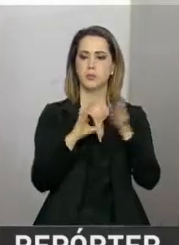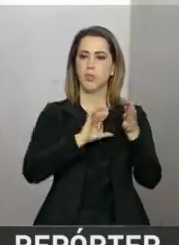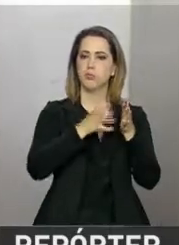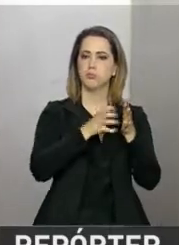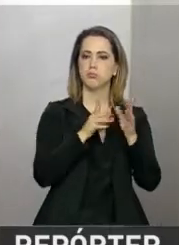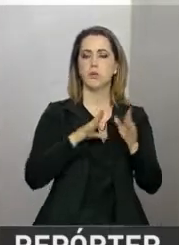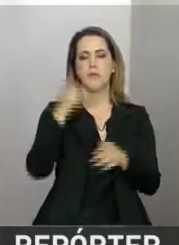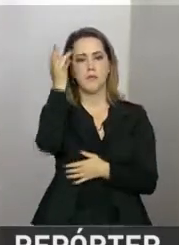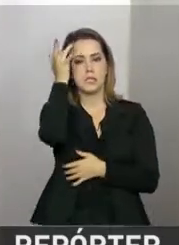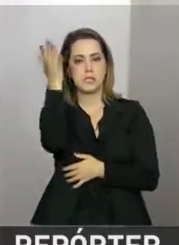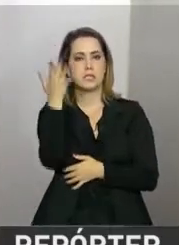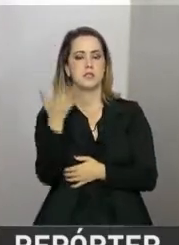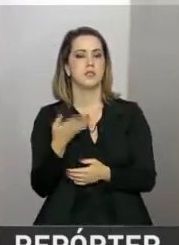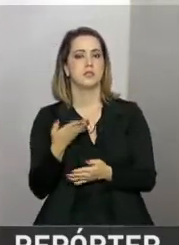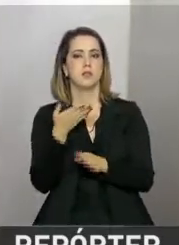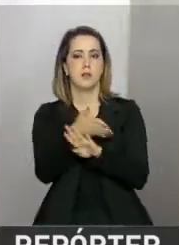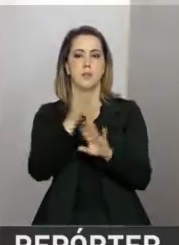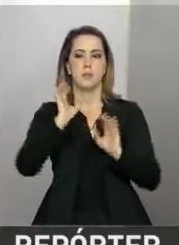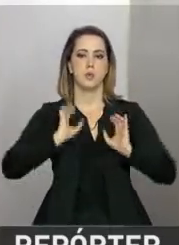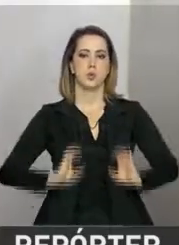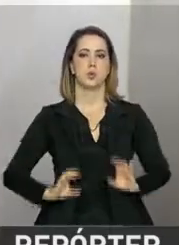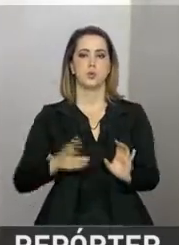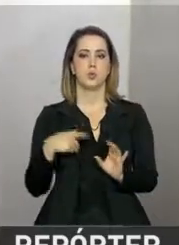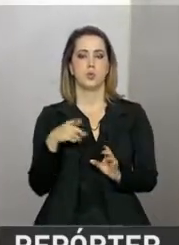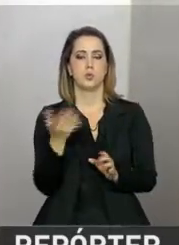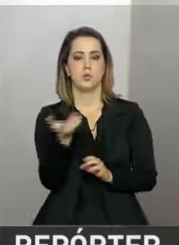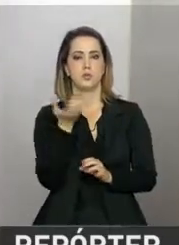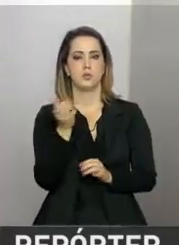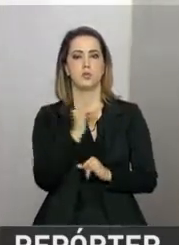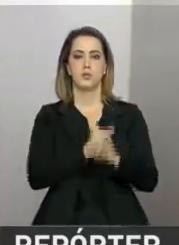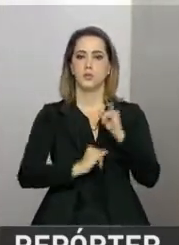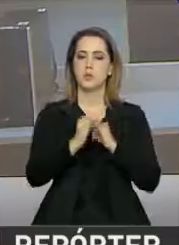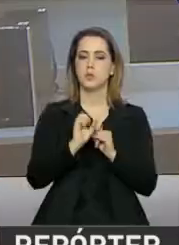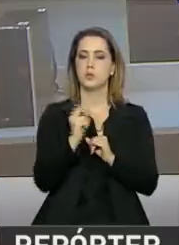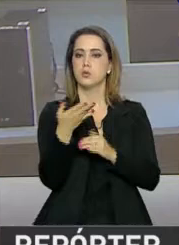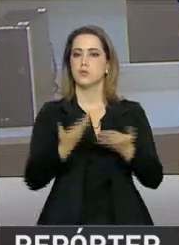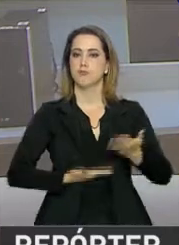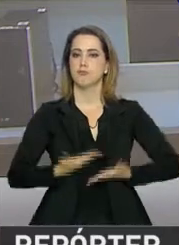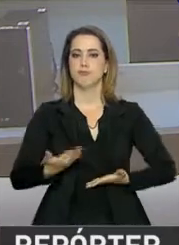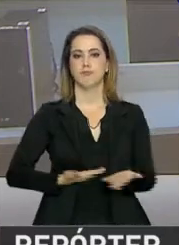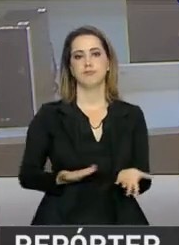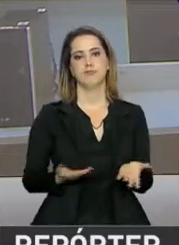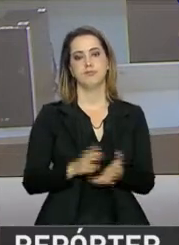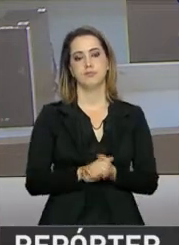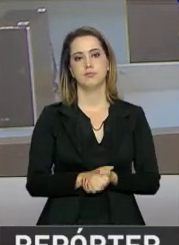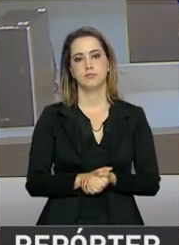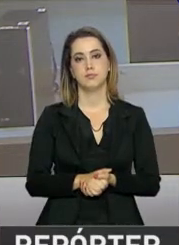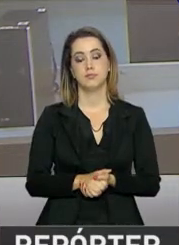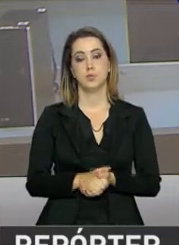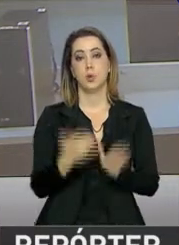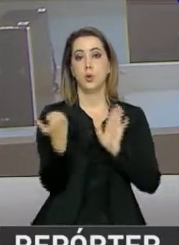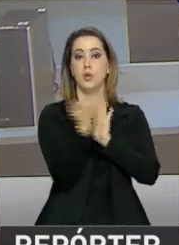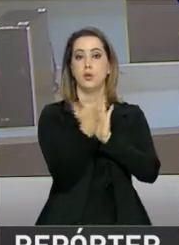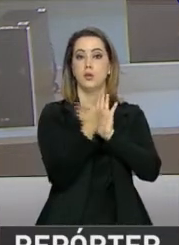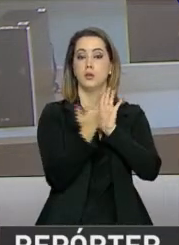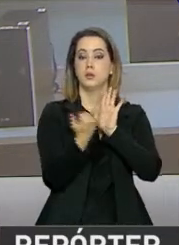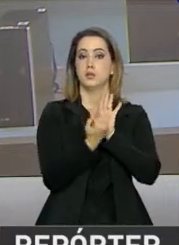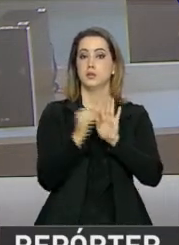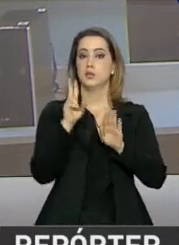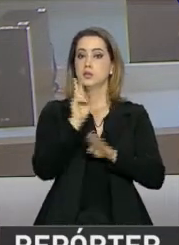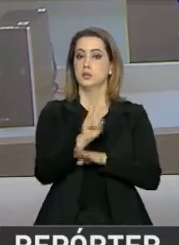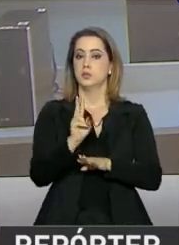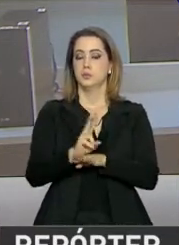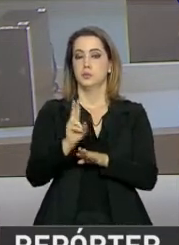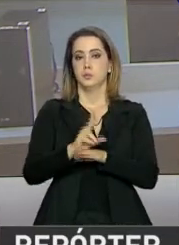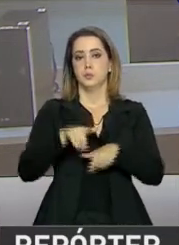de facilitar o acesso do cidadão às informações e aos serviços o programa de proteção ao emprego do governo